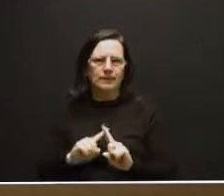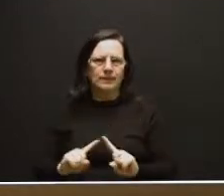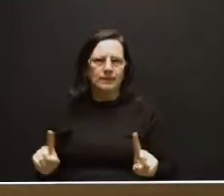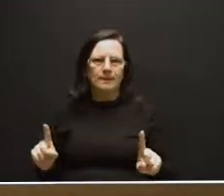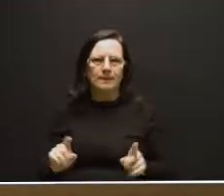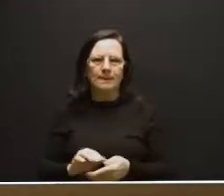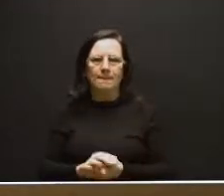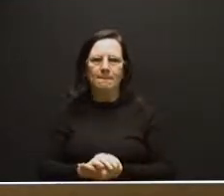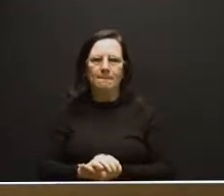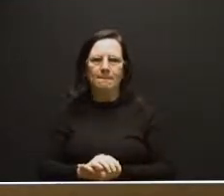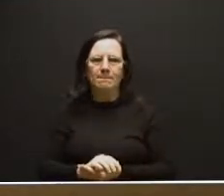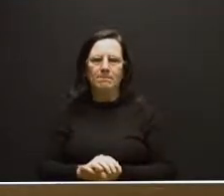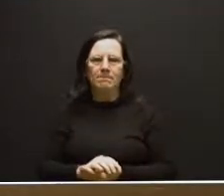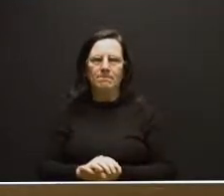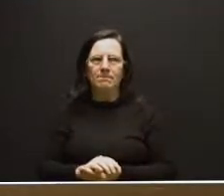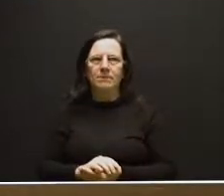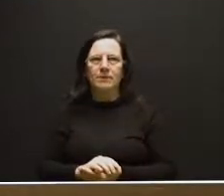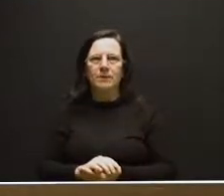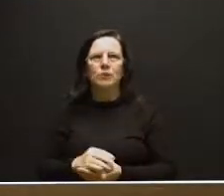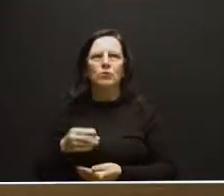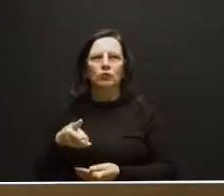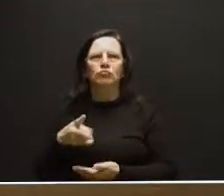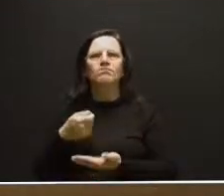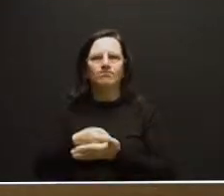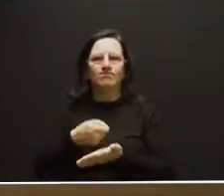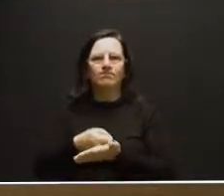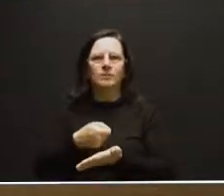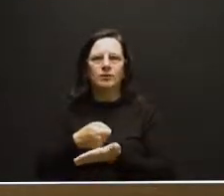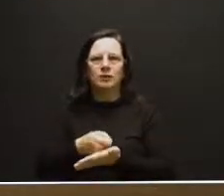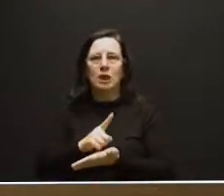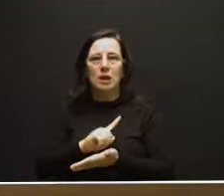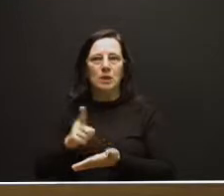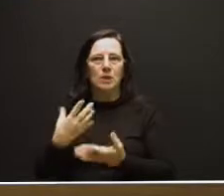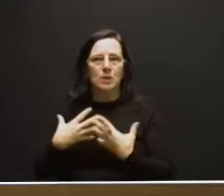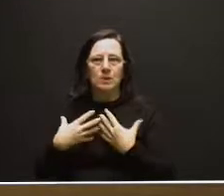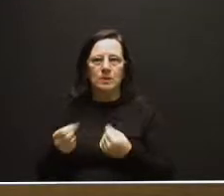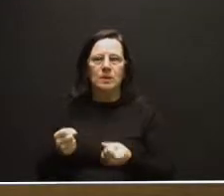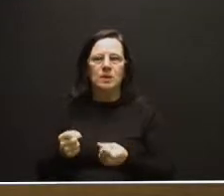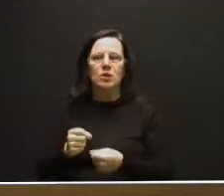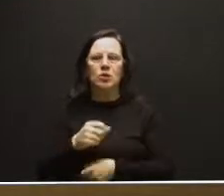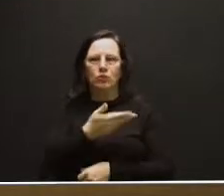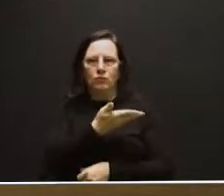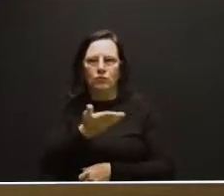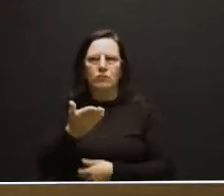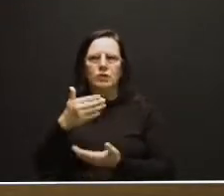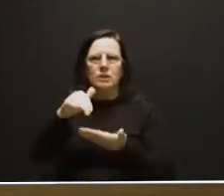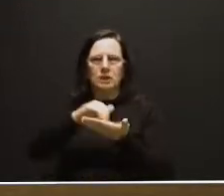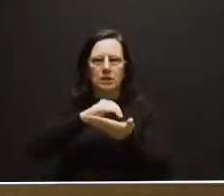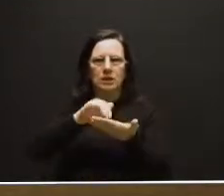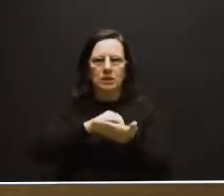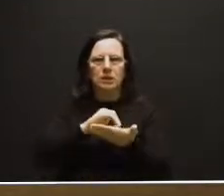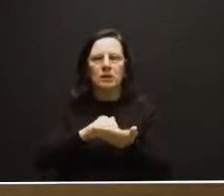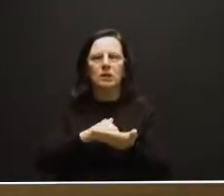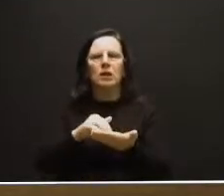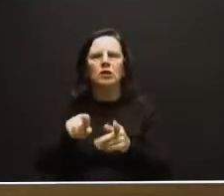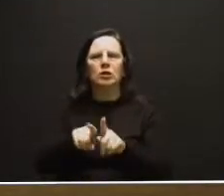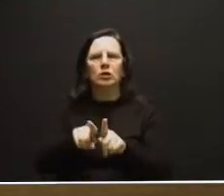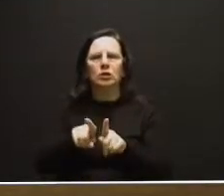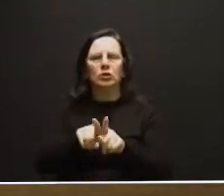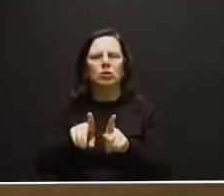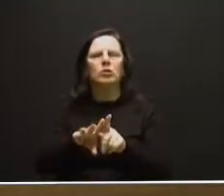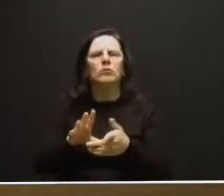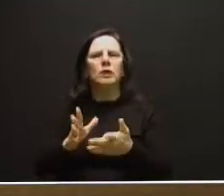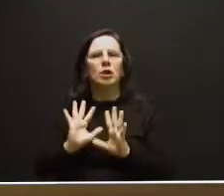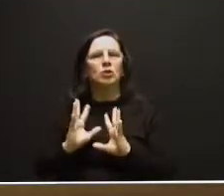é uma vergonha continua insistindo eu não admito isso é o que os senhores secretários deveriam acima de qualquer coisa sair do salto